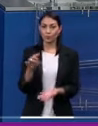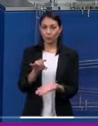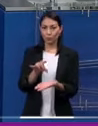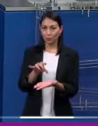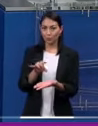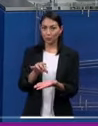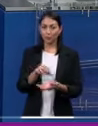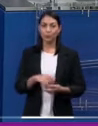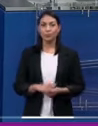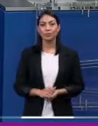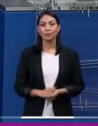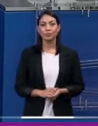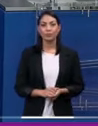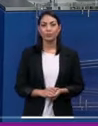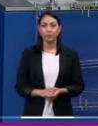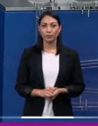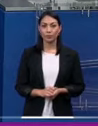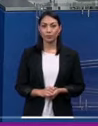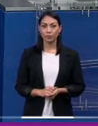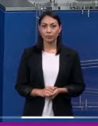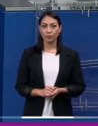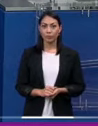1973 da Loto Fácil.